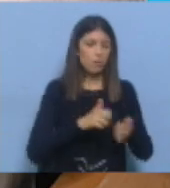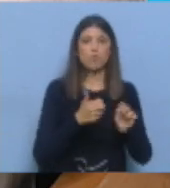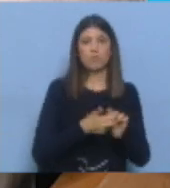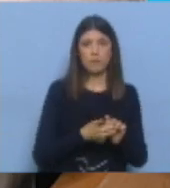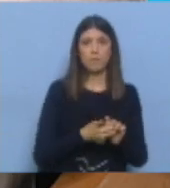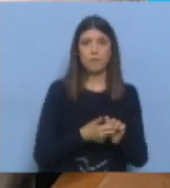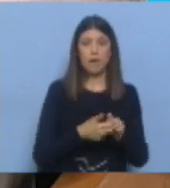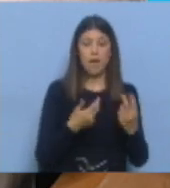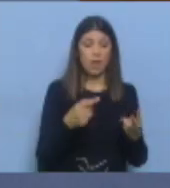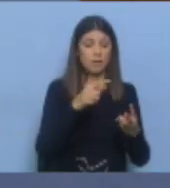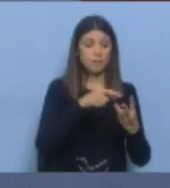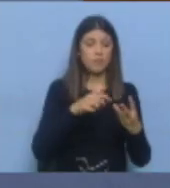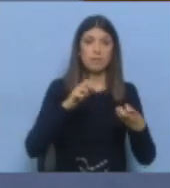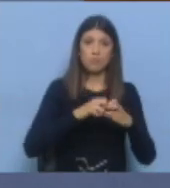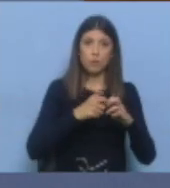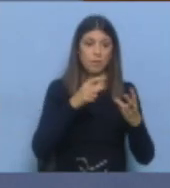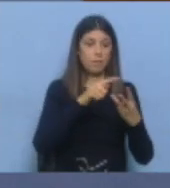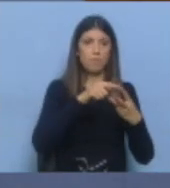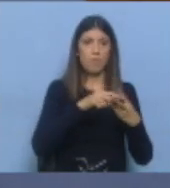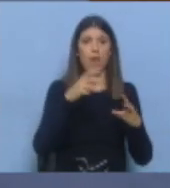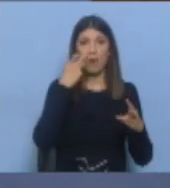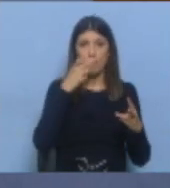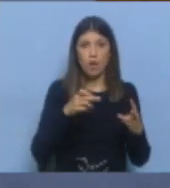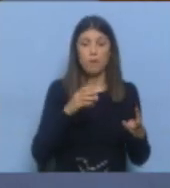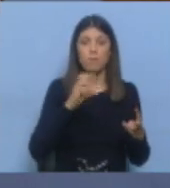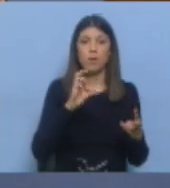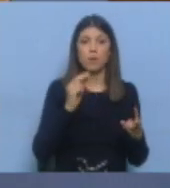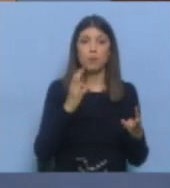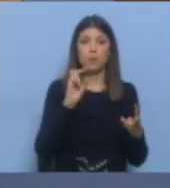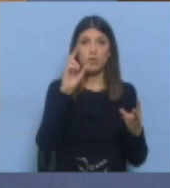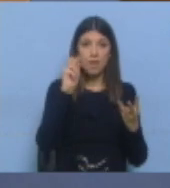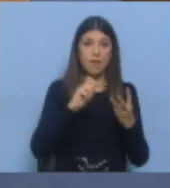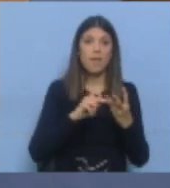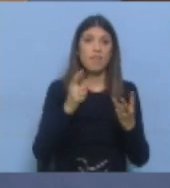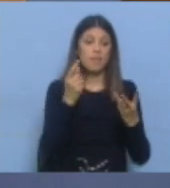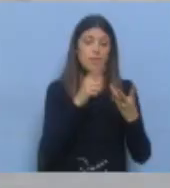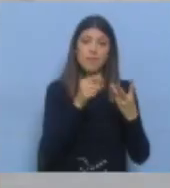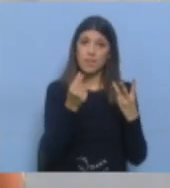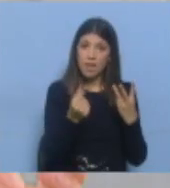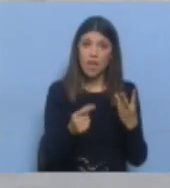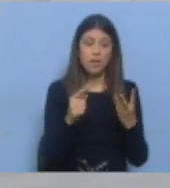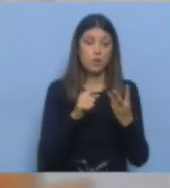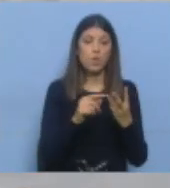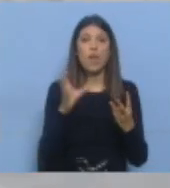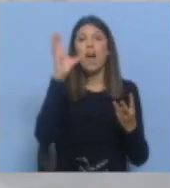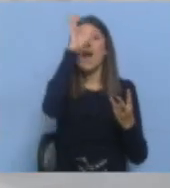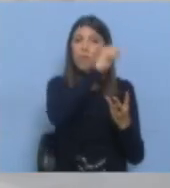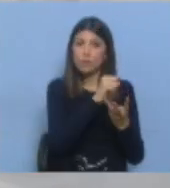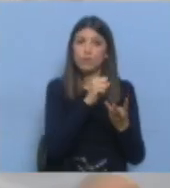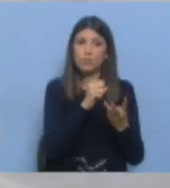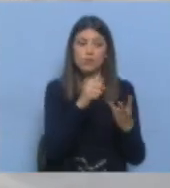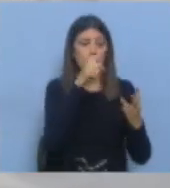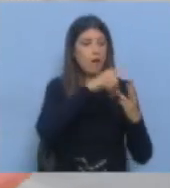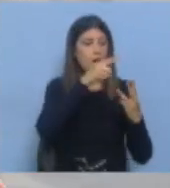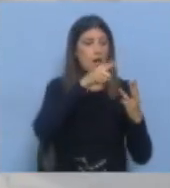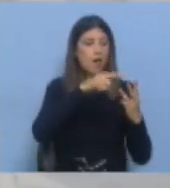menos, a reforma da Cúria, a questão dos dinheiros e a questão dos abusos, não é? Pronto. Que é muito difícil, cada um deles é mesmo